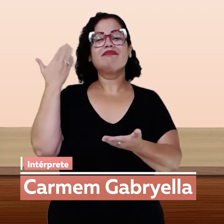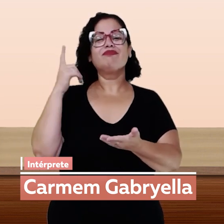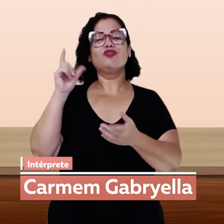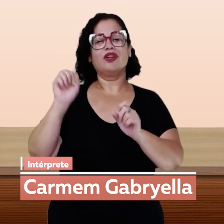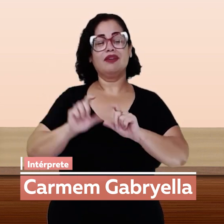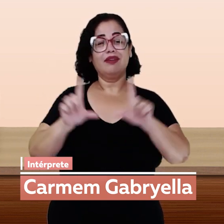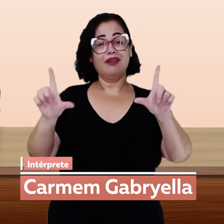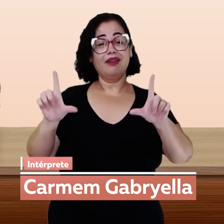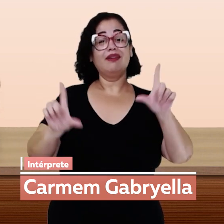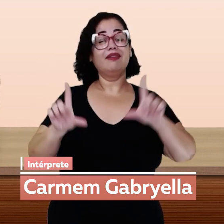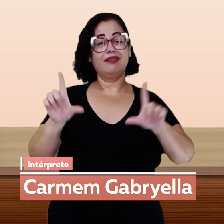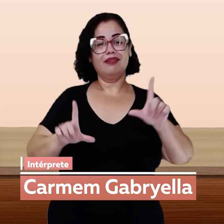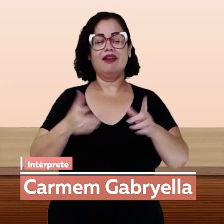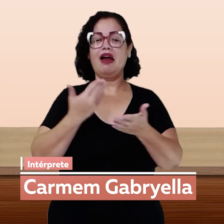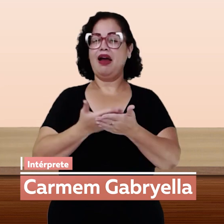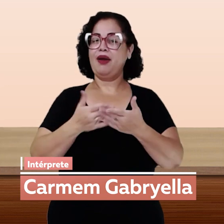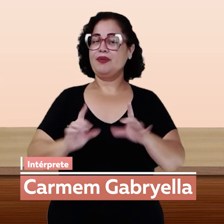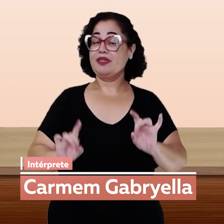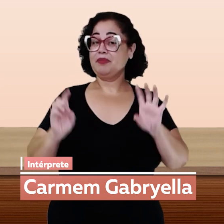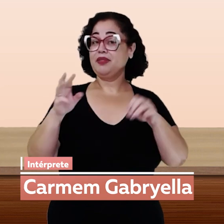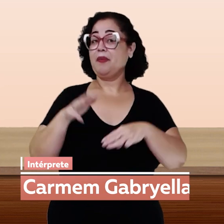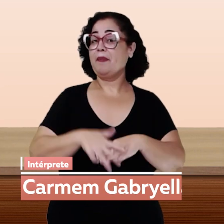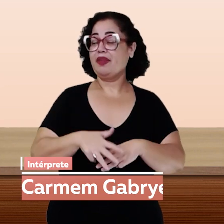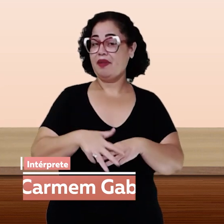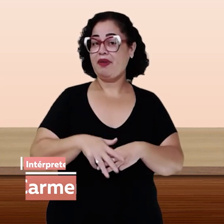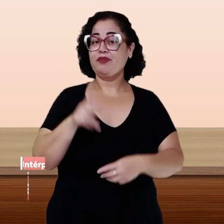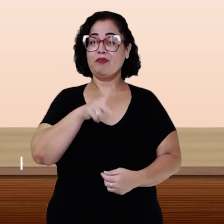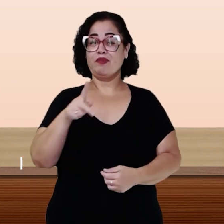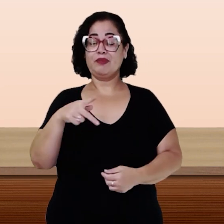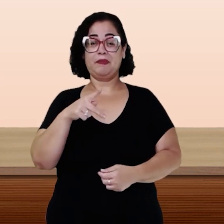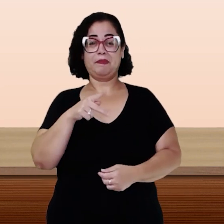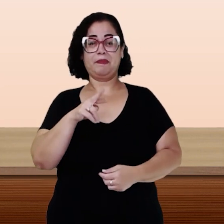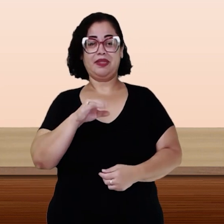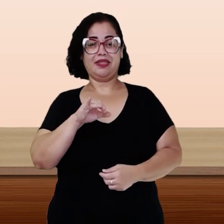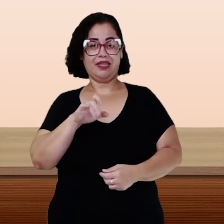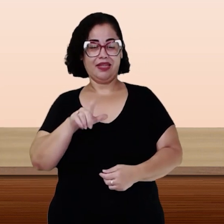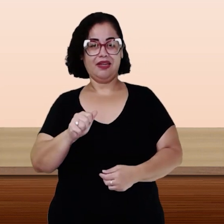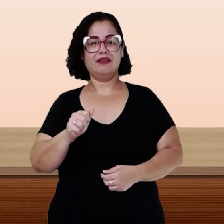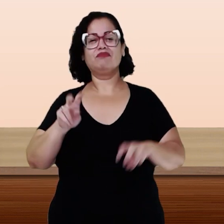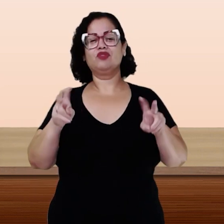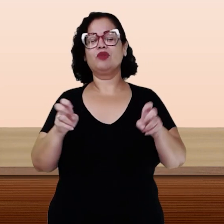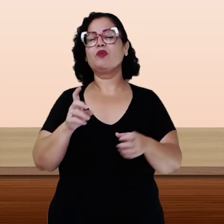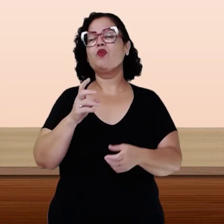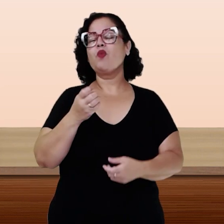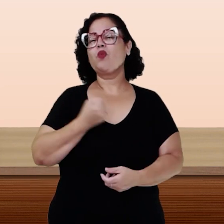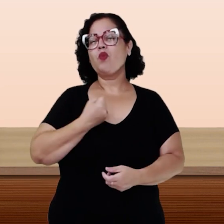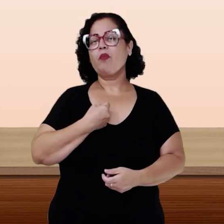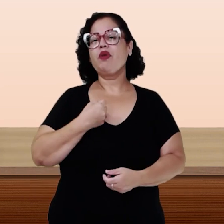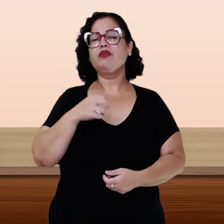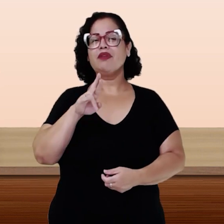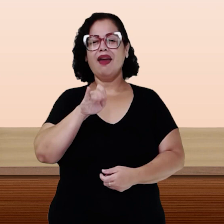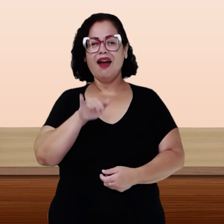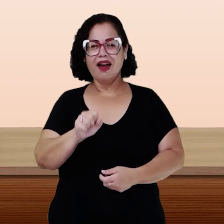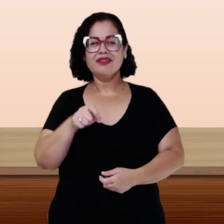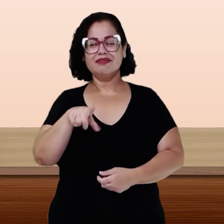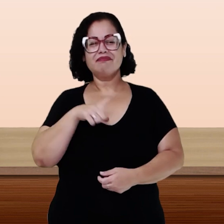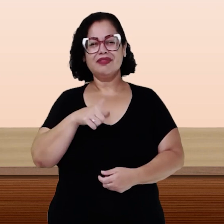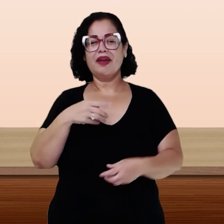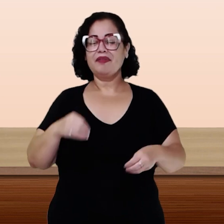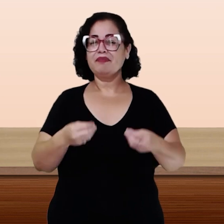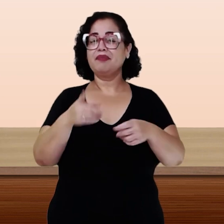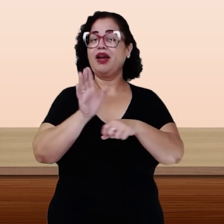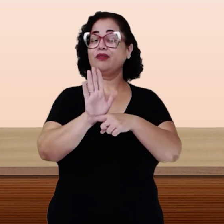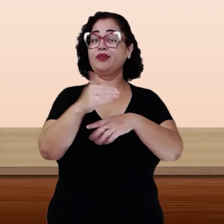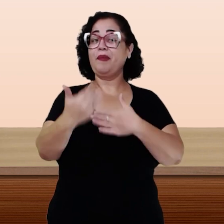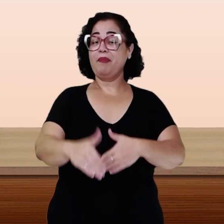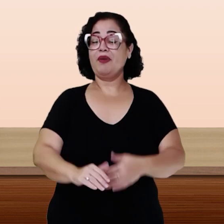ar recentemente, com uma aula muito especial de matemática da professora Priscila sobre os números reais, para te dar aquela